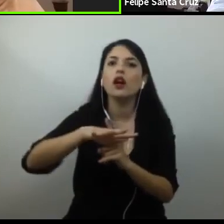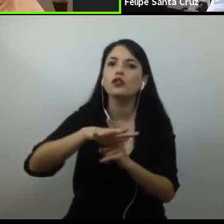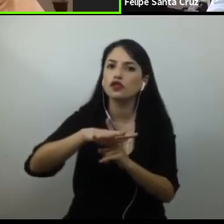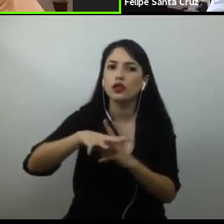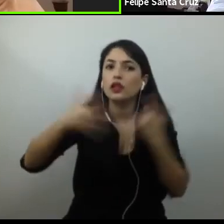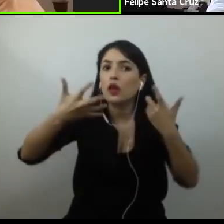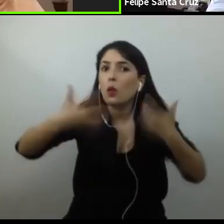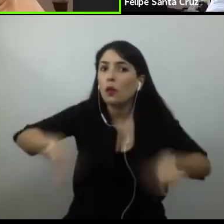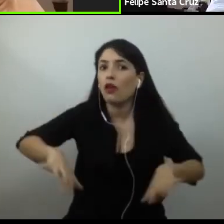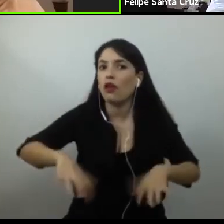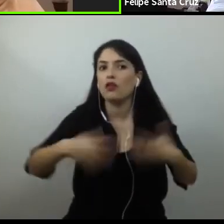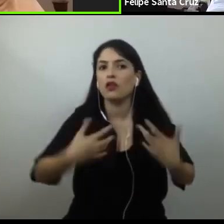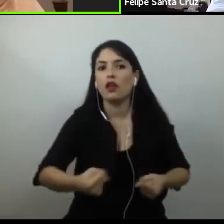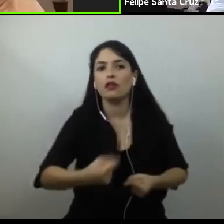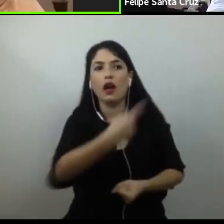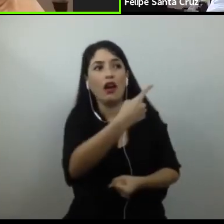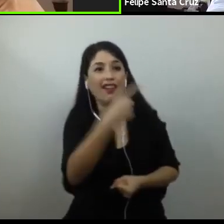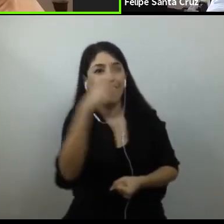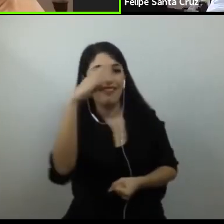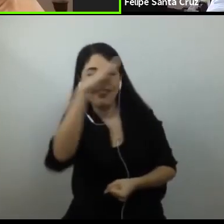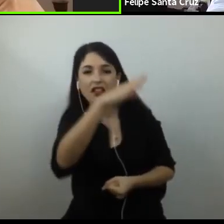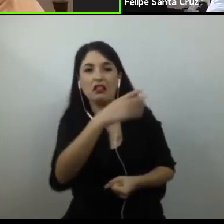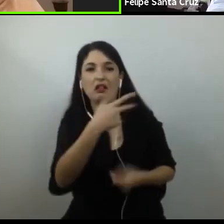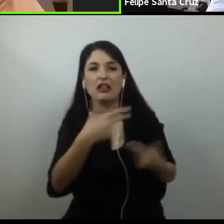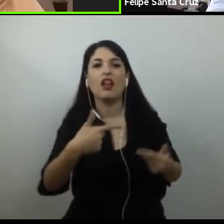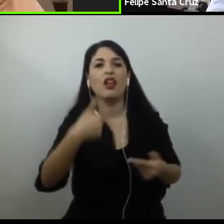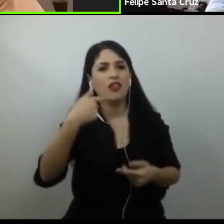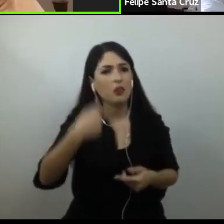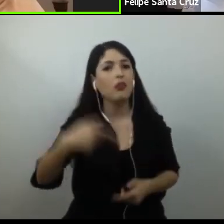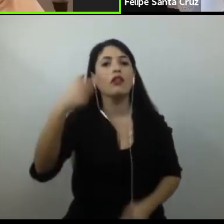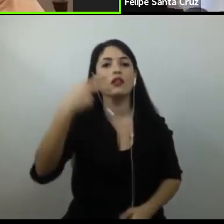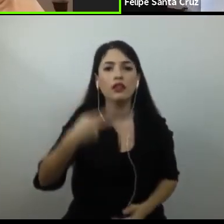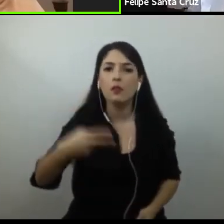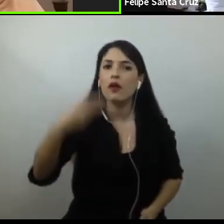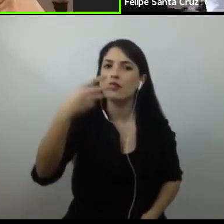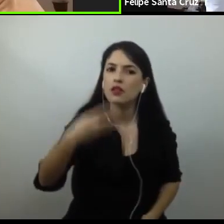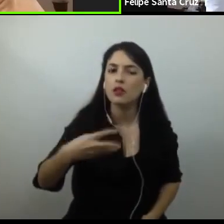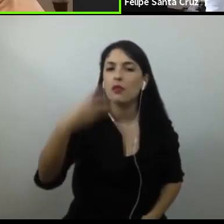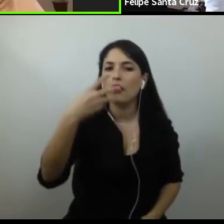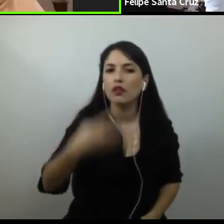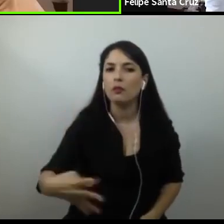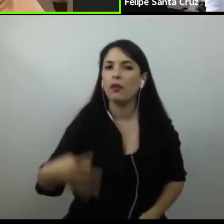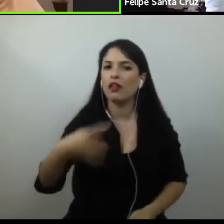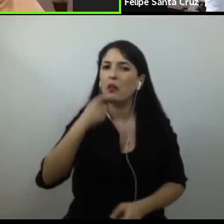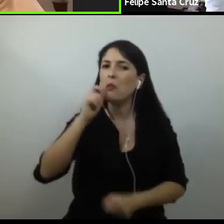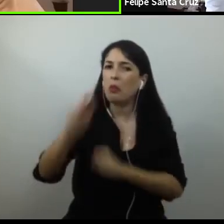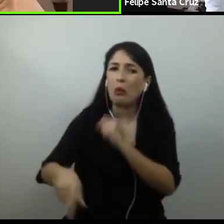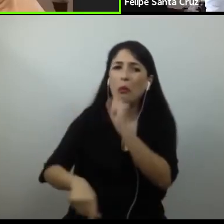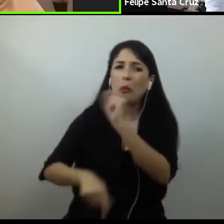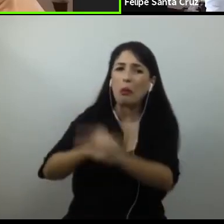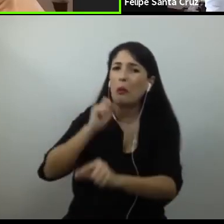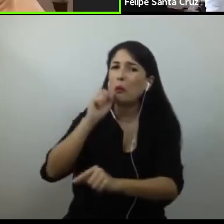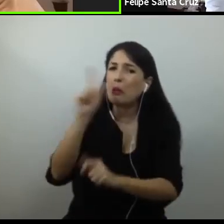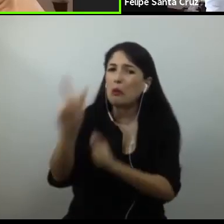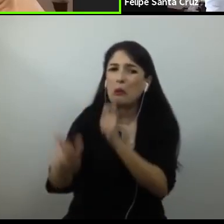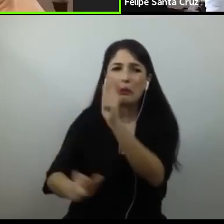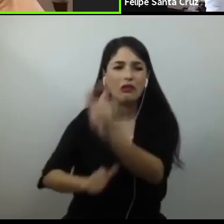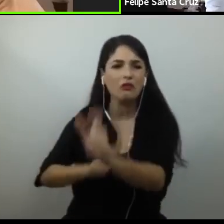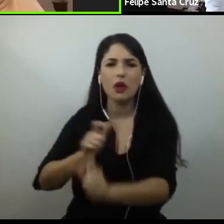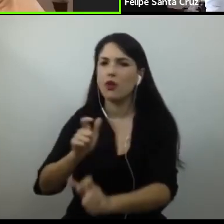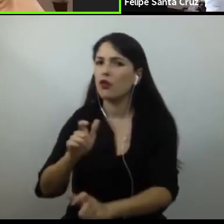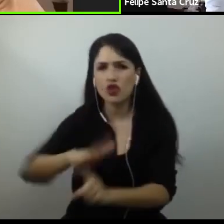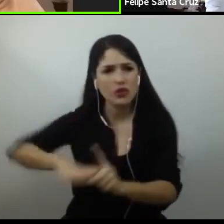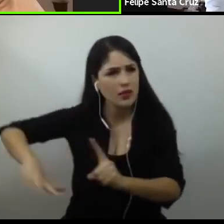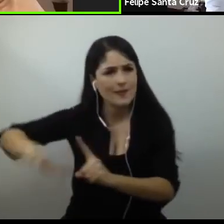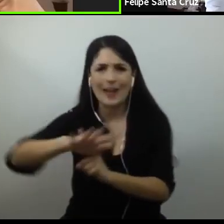mais aceitar os desaforos semanais do senhor Bolsonaro. Não vai mais aceitar desaforo. A